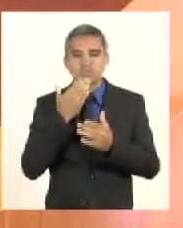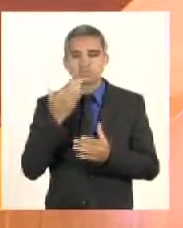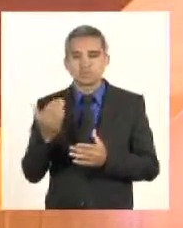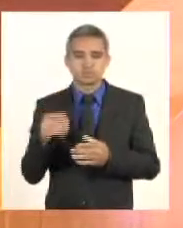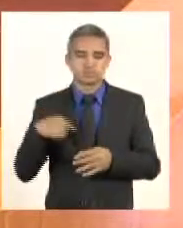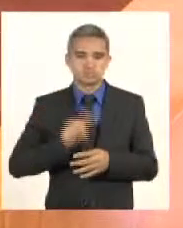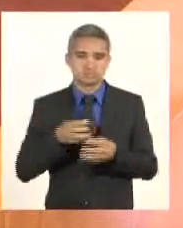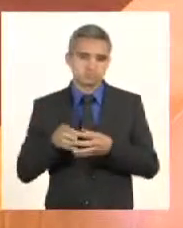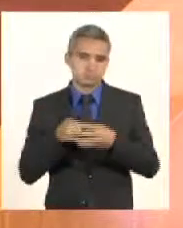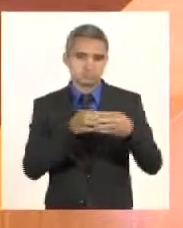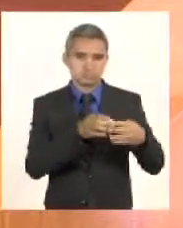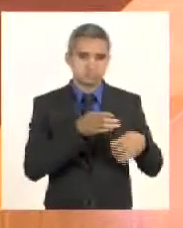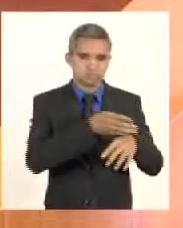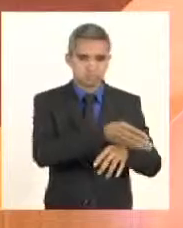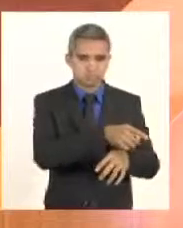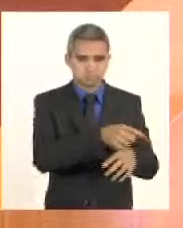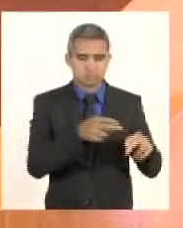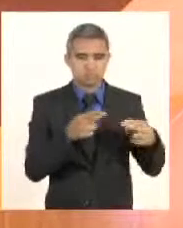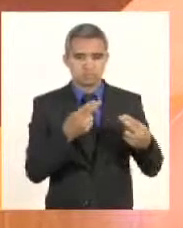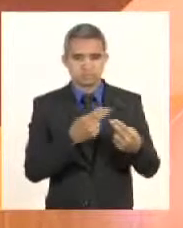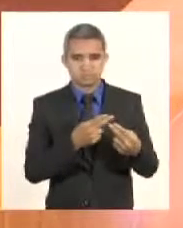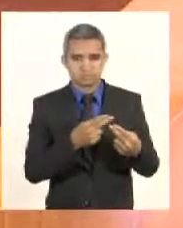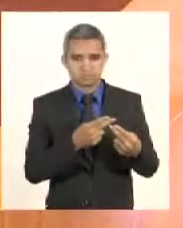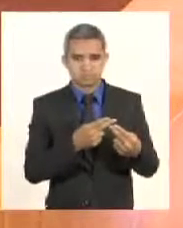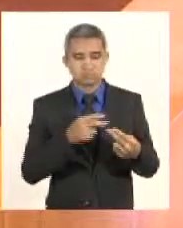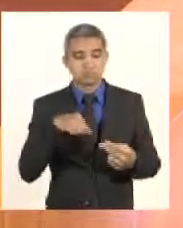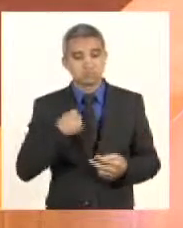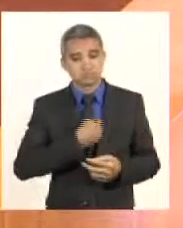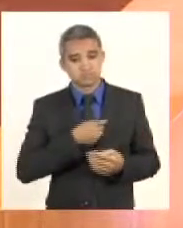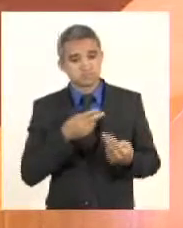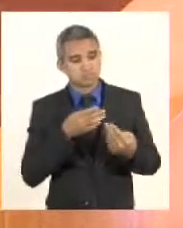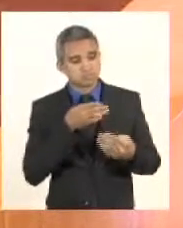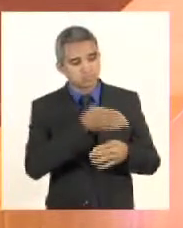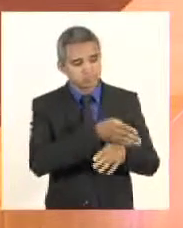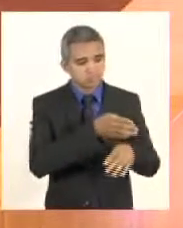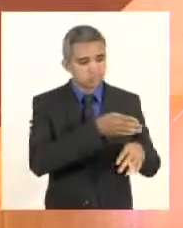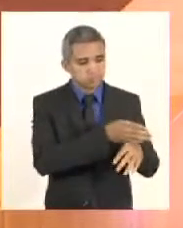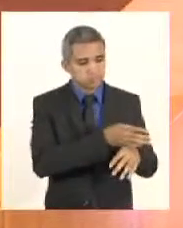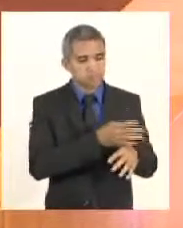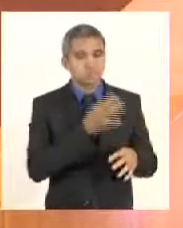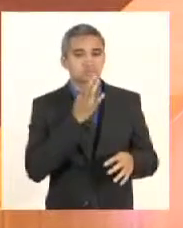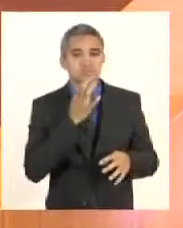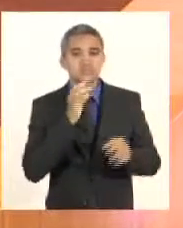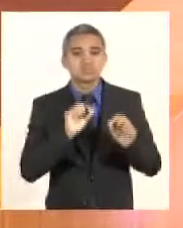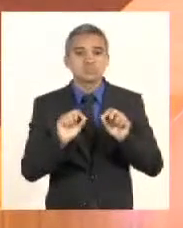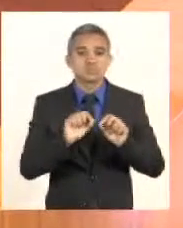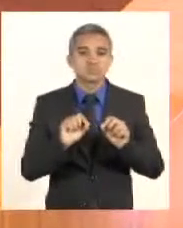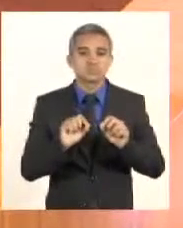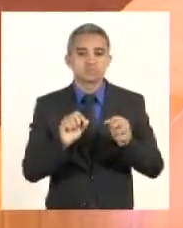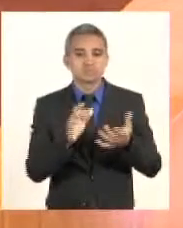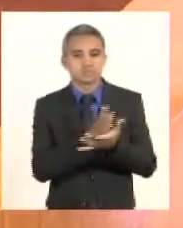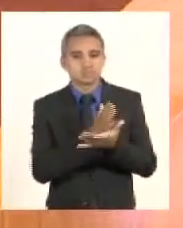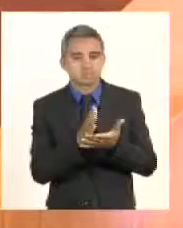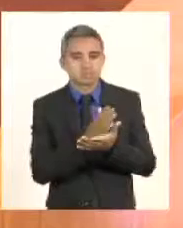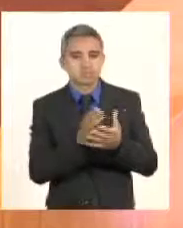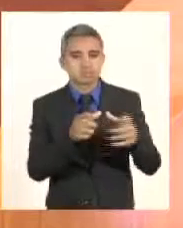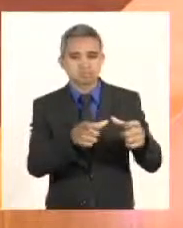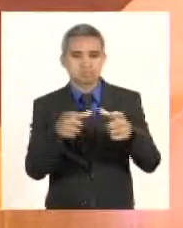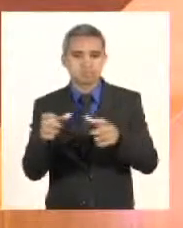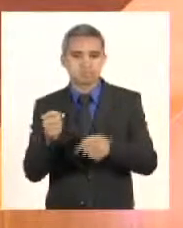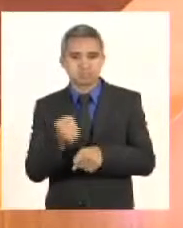que nós visitamos o município de Timon e tivemos conhecimento de muitas obras, que realmente essas